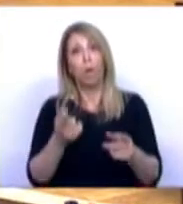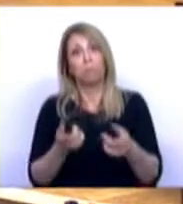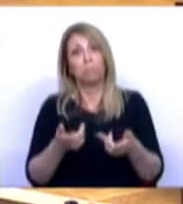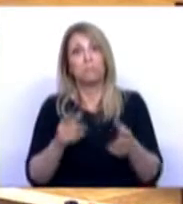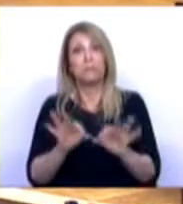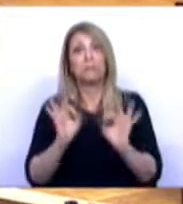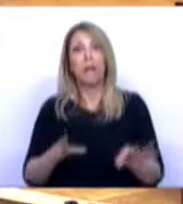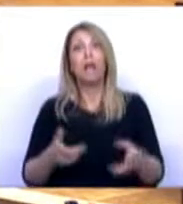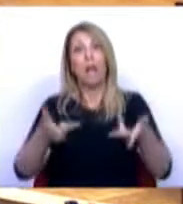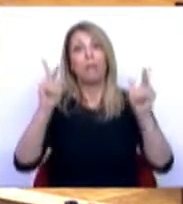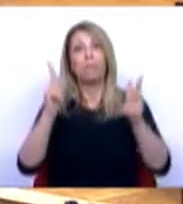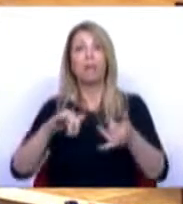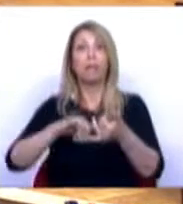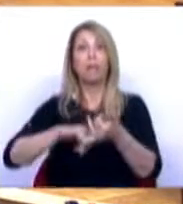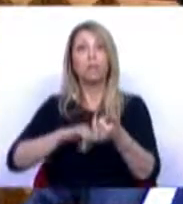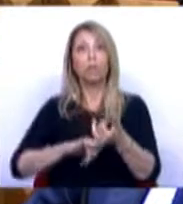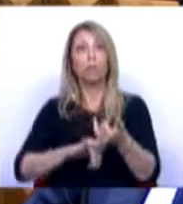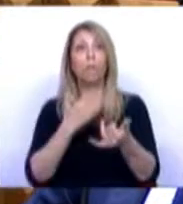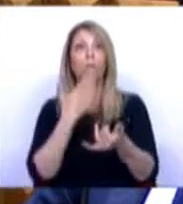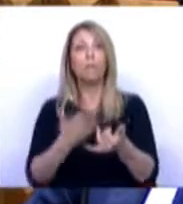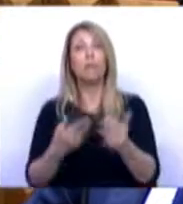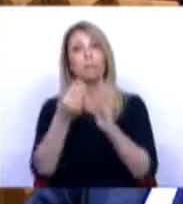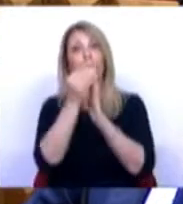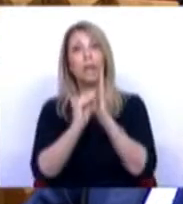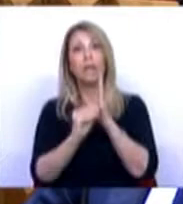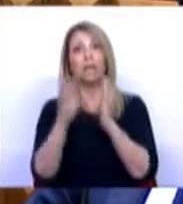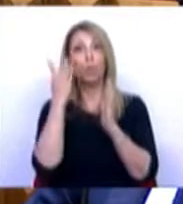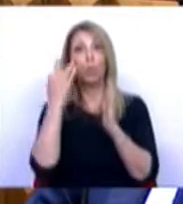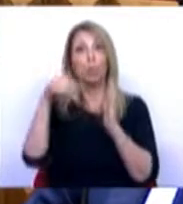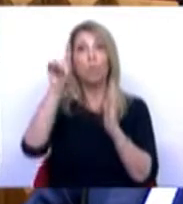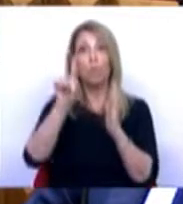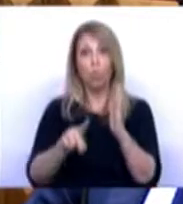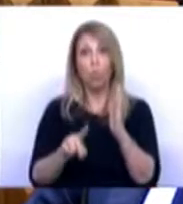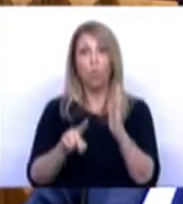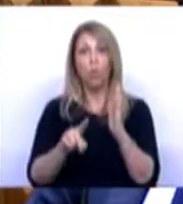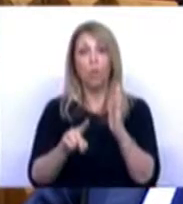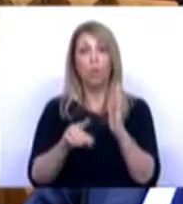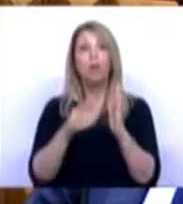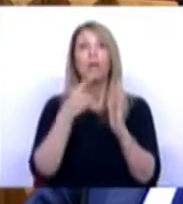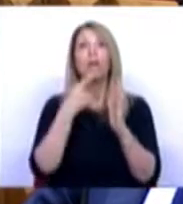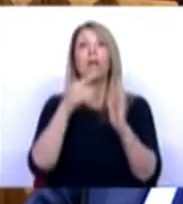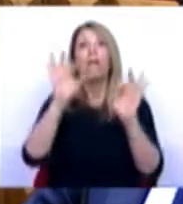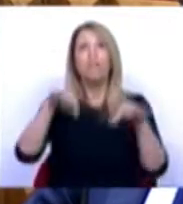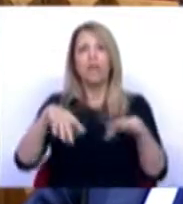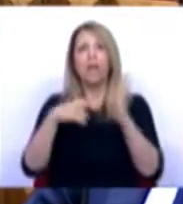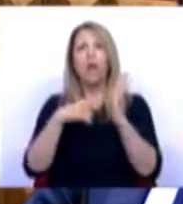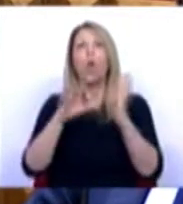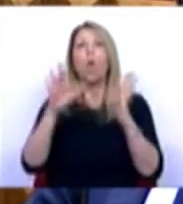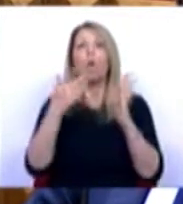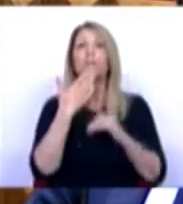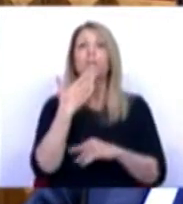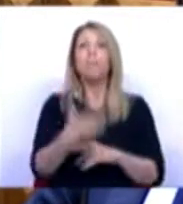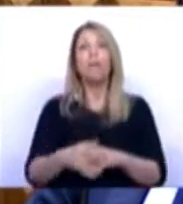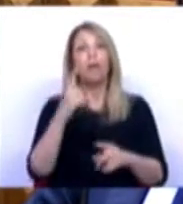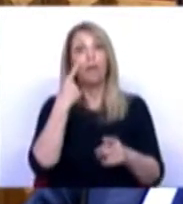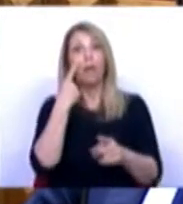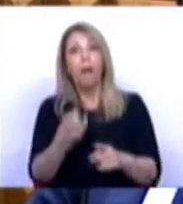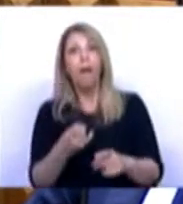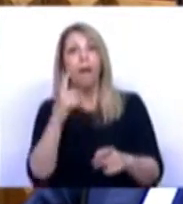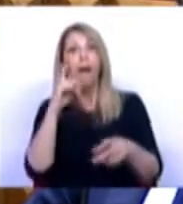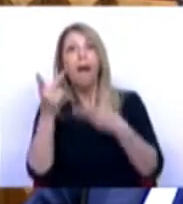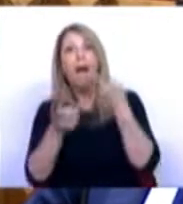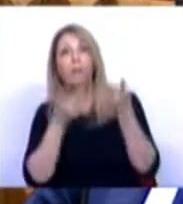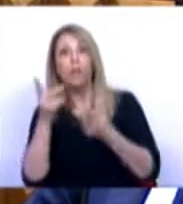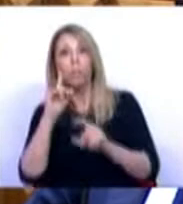portanto, solicitávamos apenas que a redação do número 1, se fosse possível essa alteração, terminasse precisamente onde se solicita a averiguação e que as associações,